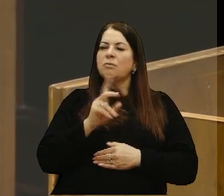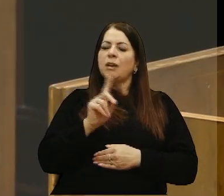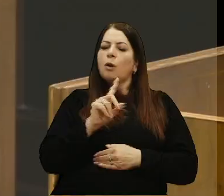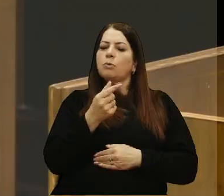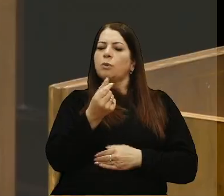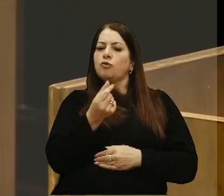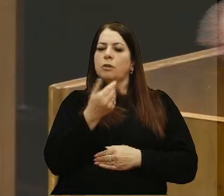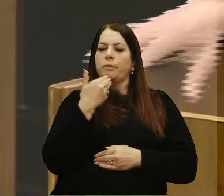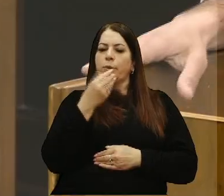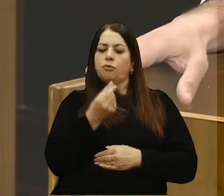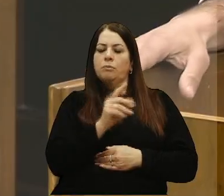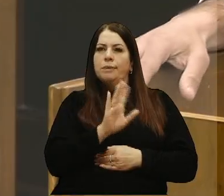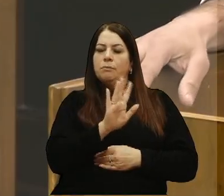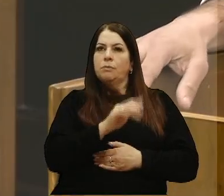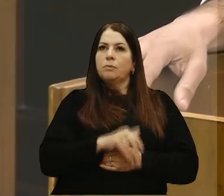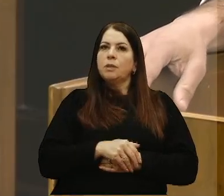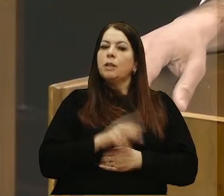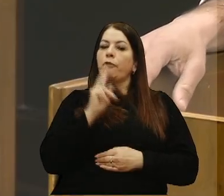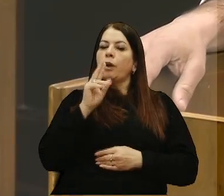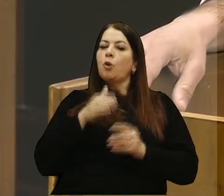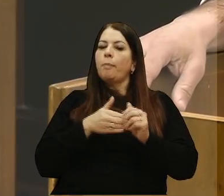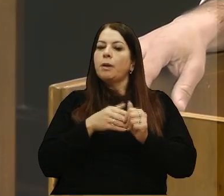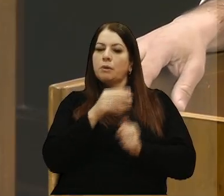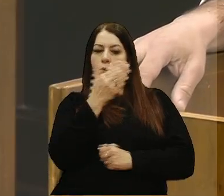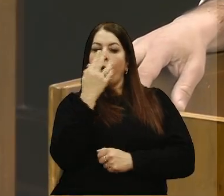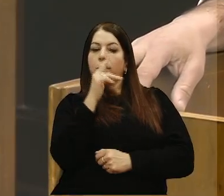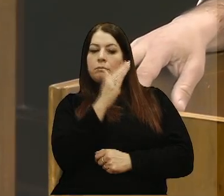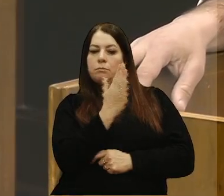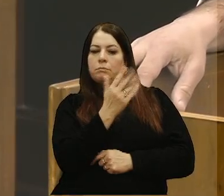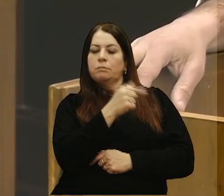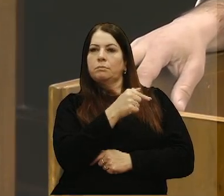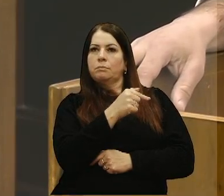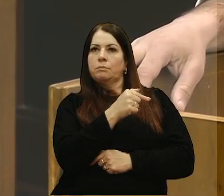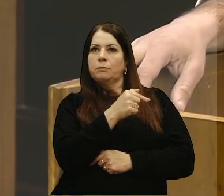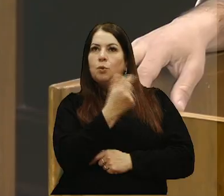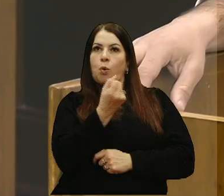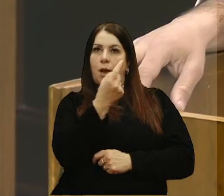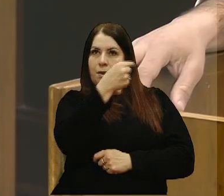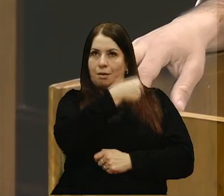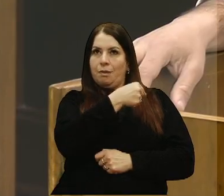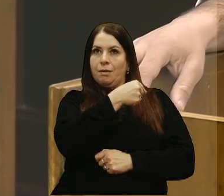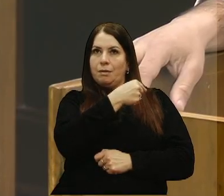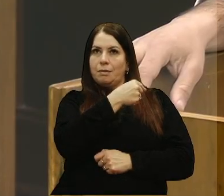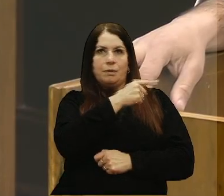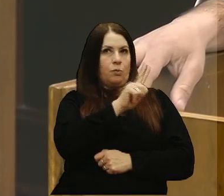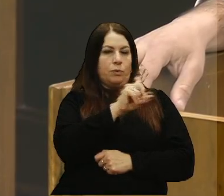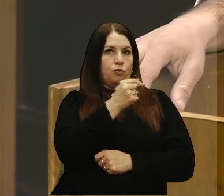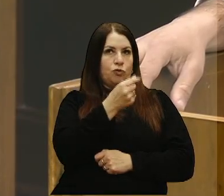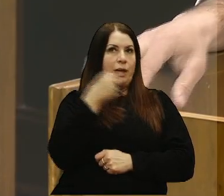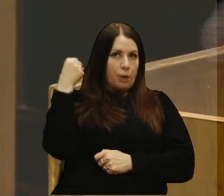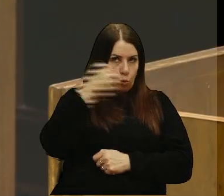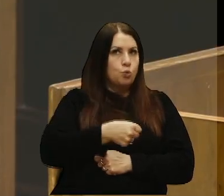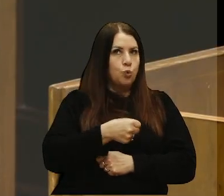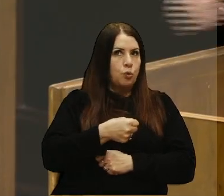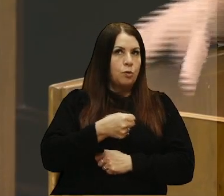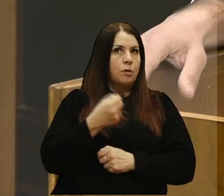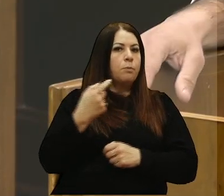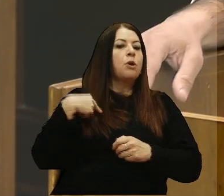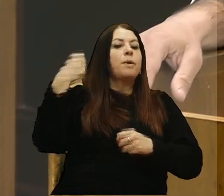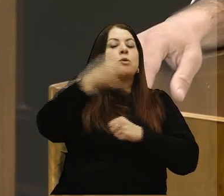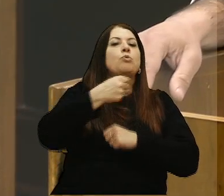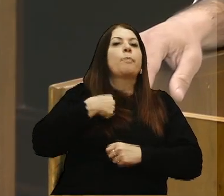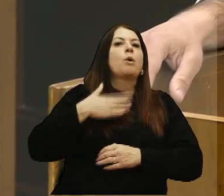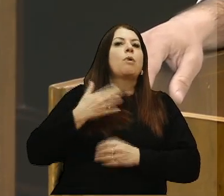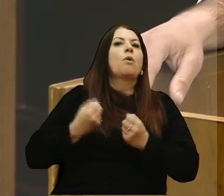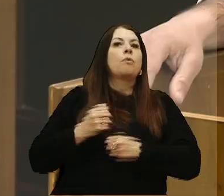tenho dinheiro, meu amigo. E eu fiquei acompanhando o retrovisor. O carro de trás não deu dinheiro, ele deu um soco no carro. Por que ele não deu um soco no meu